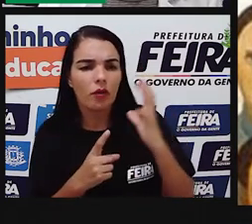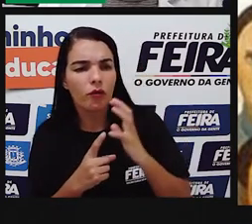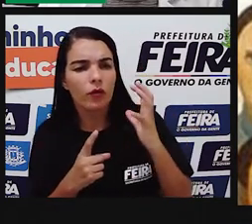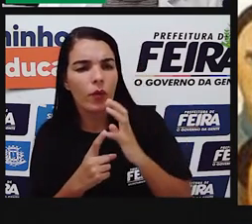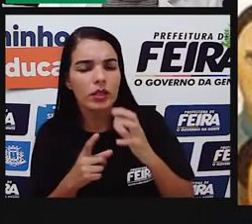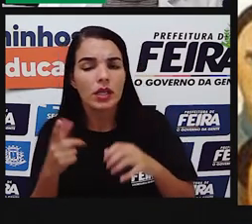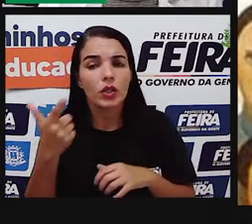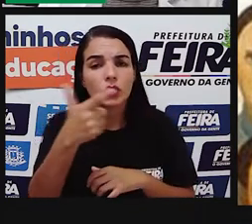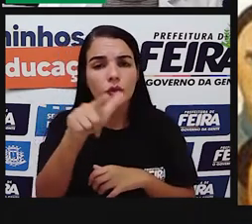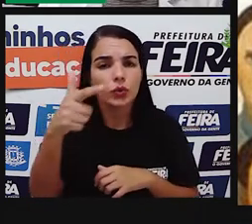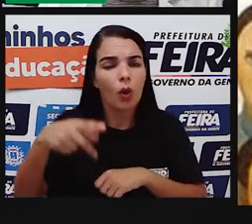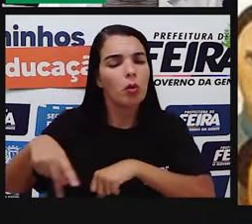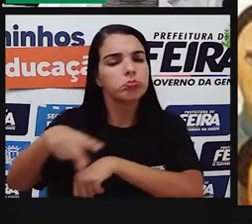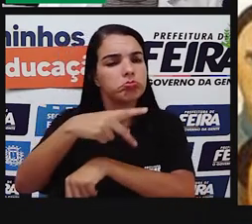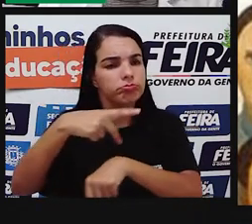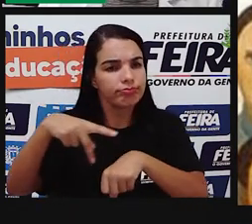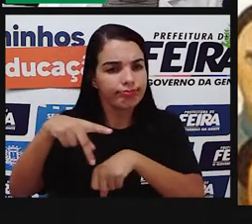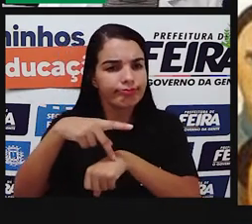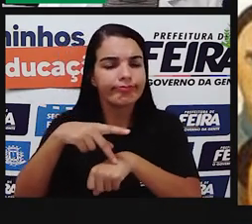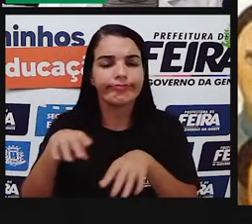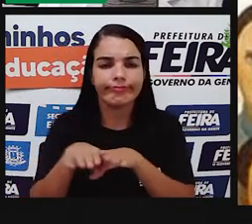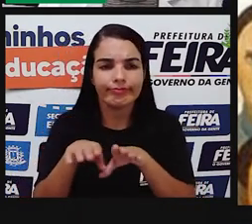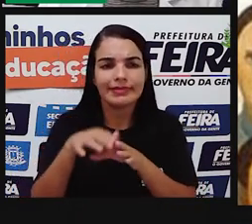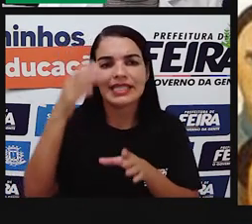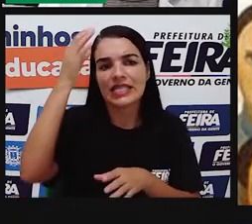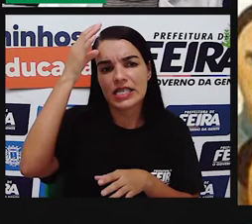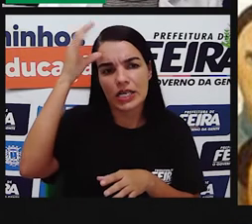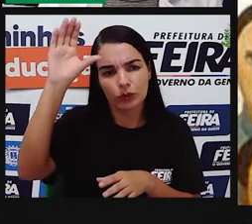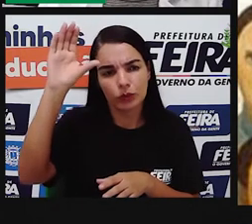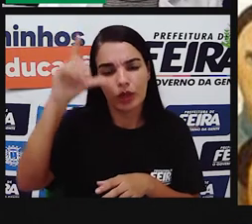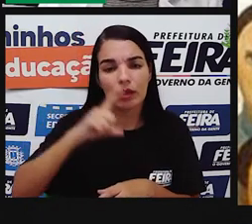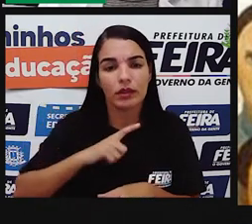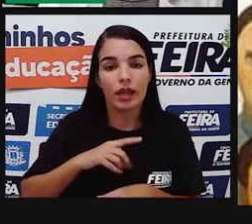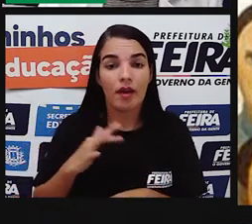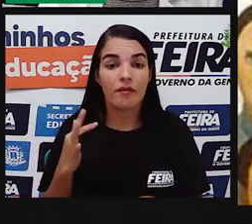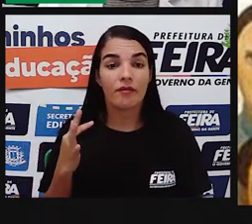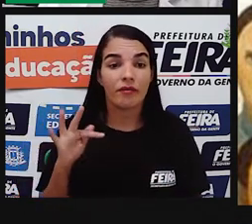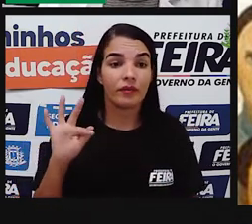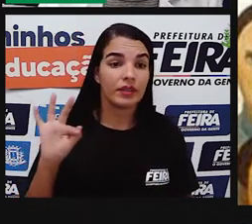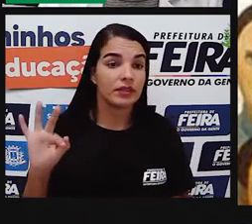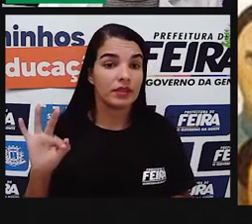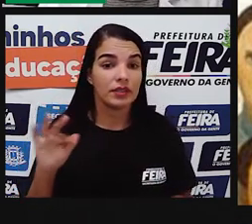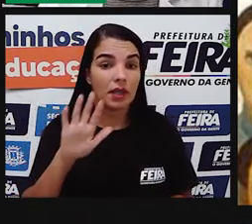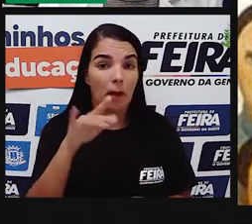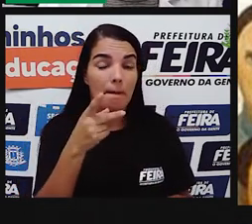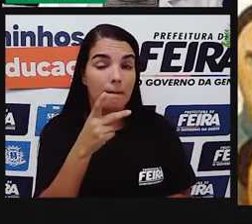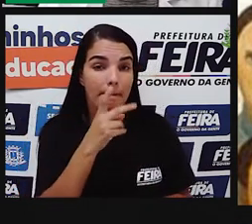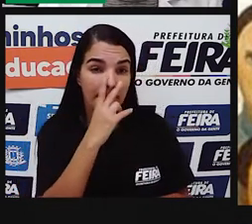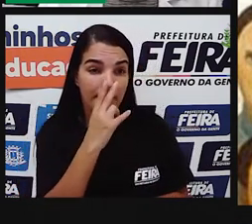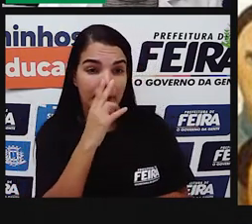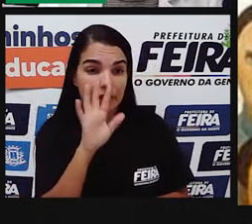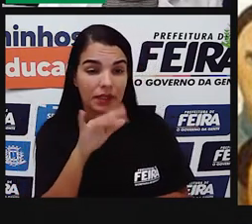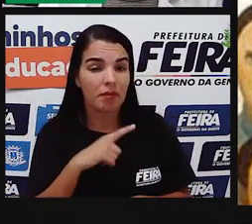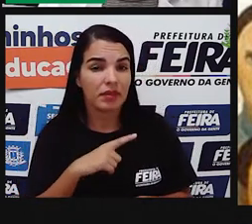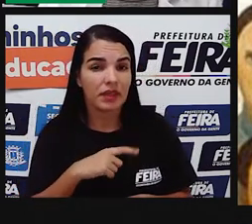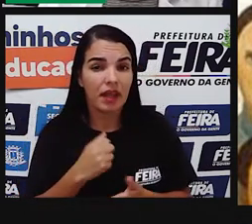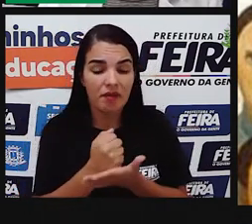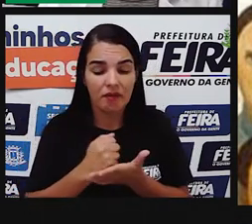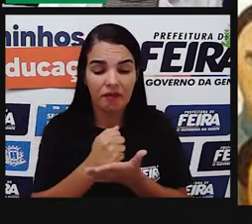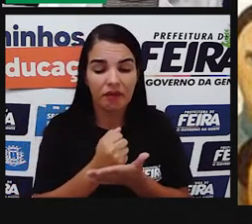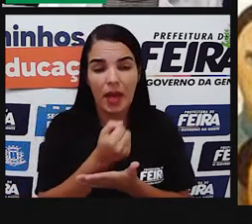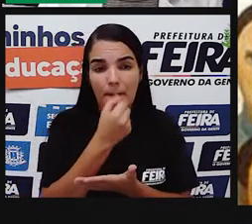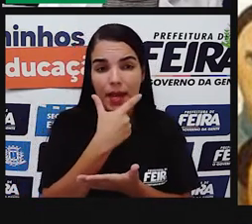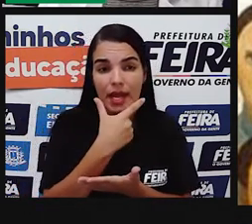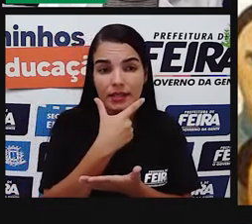de outras nações, de outras culturas, como a francesa. Nós ainda, por aí, vemos farmácia escrita com PH.